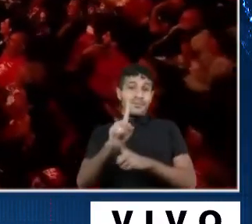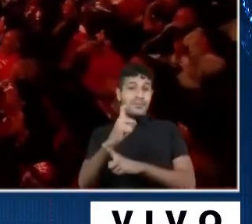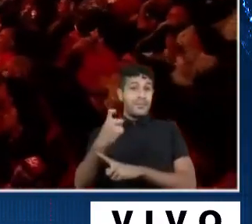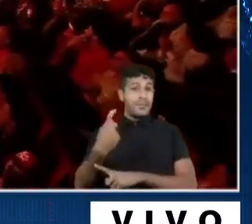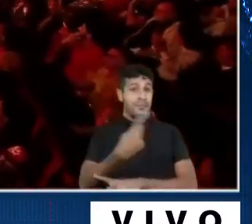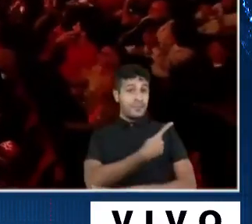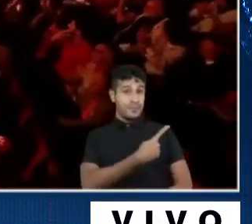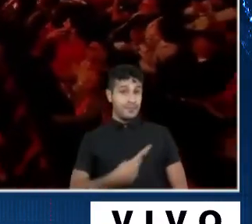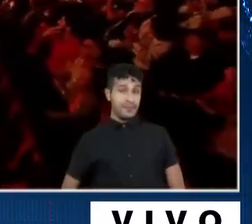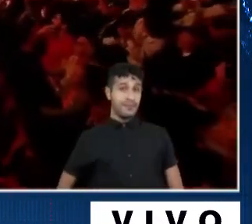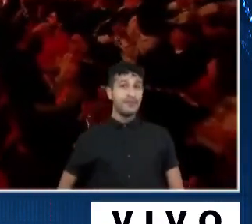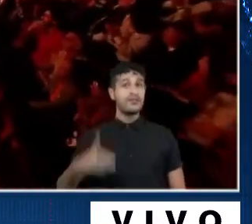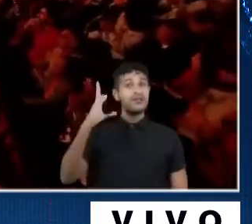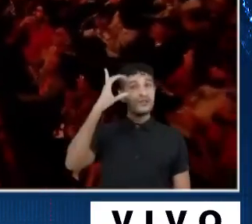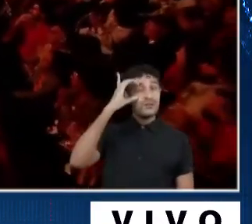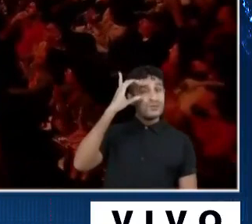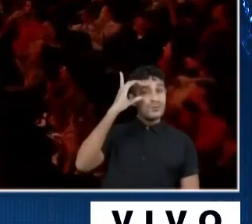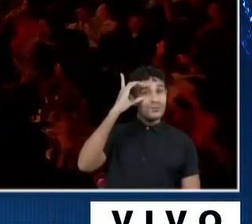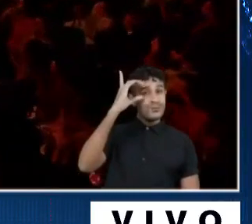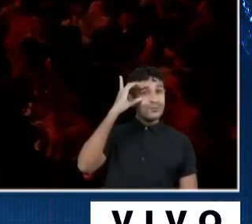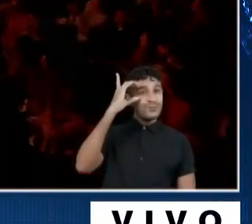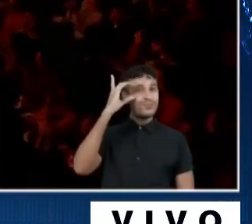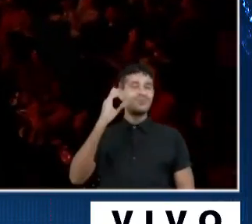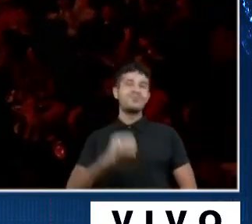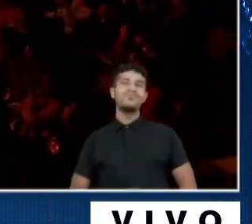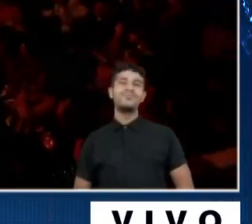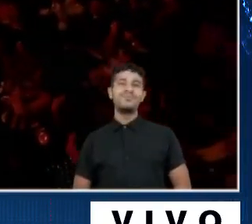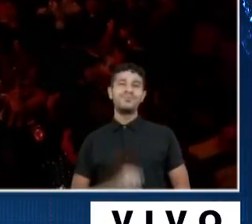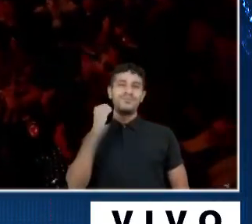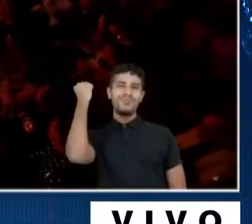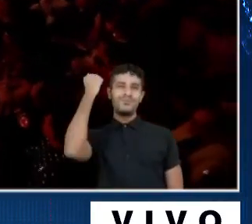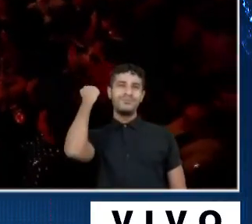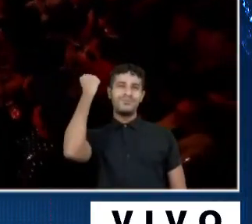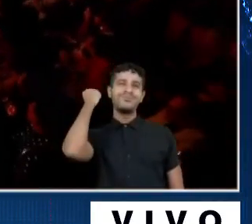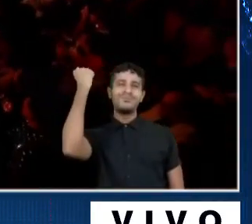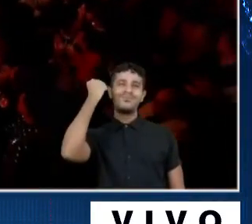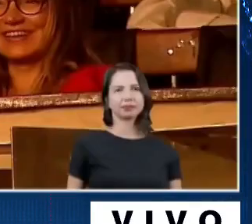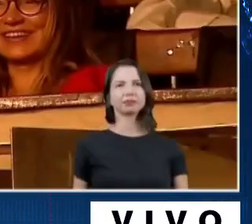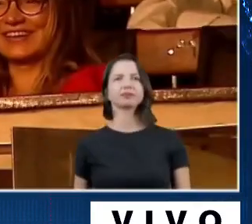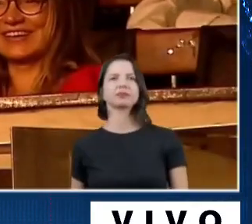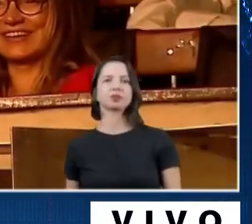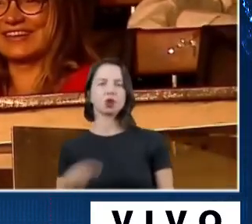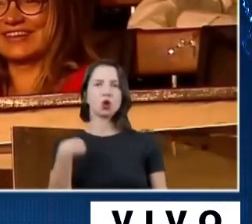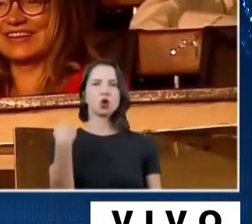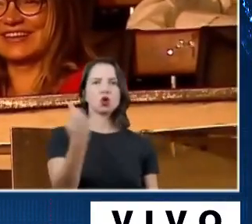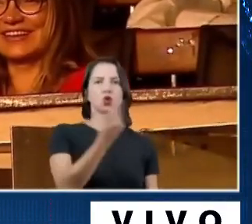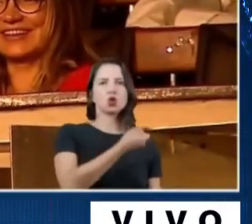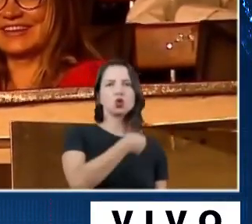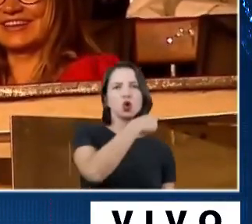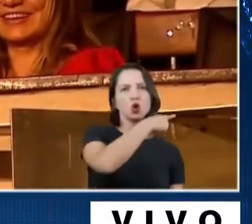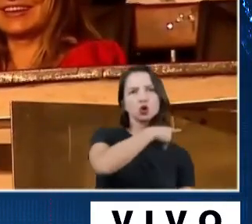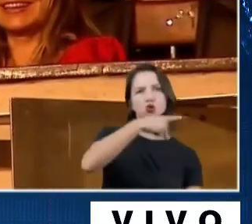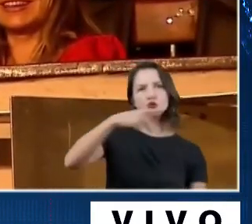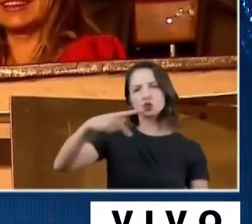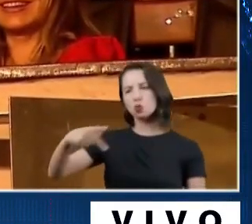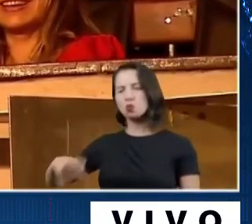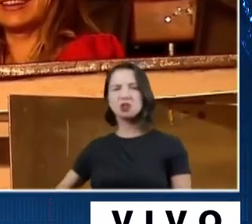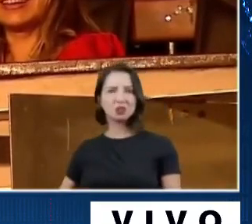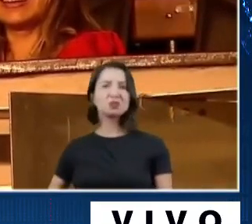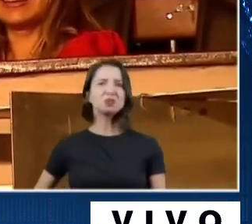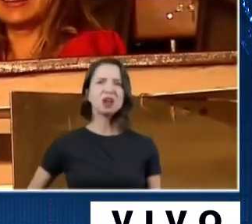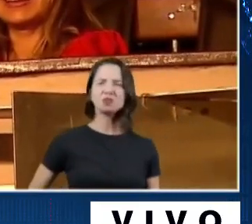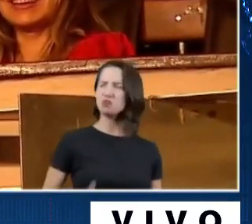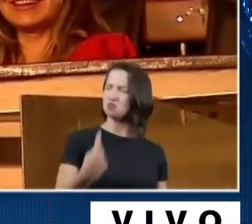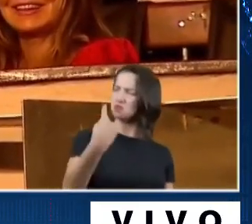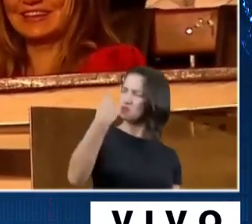ouve muito falar do voto útil eu sei que vocês mencionaram já Manifesto do Ciro isso foi comentado pelo ex-presidente